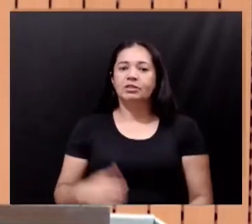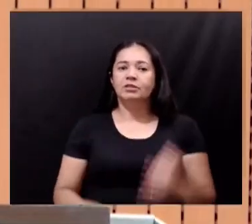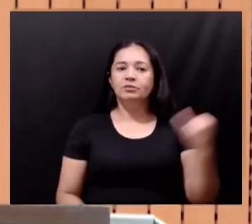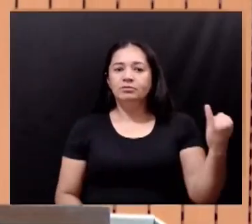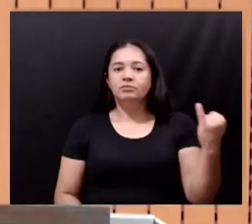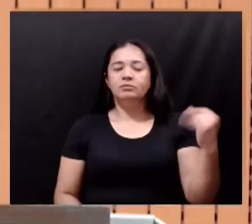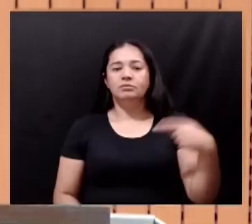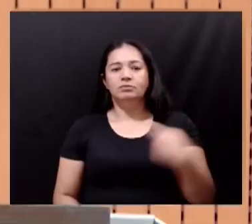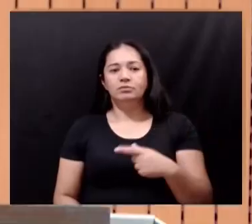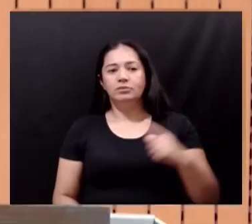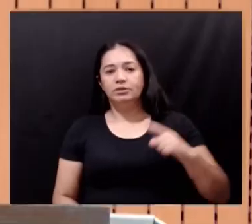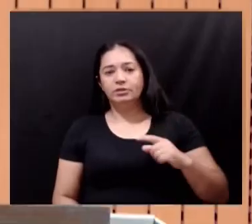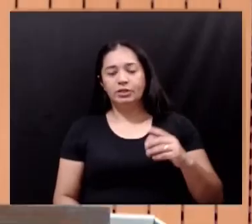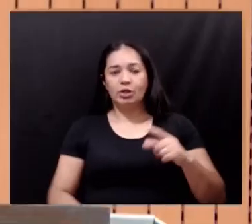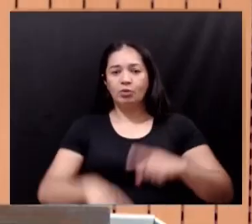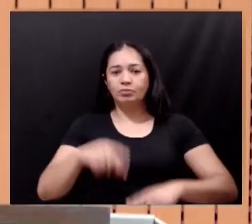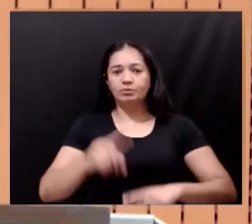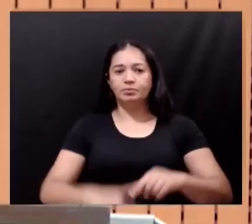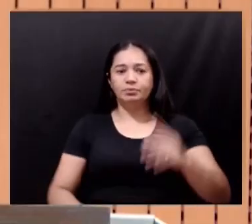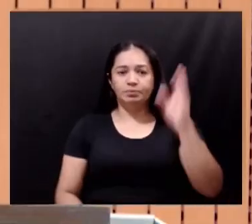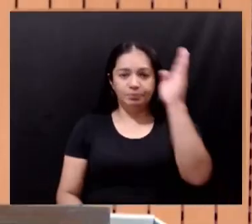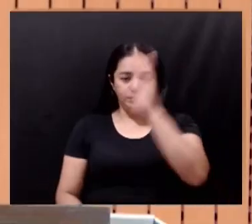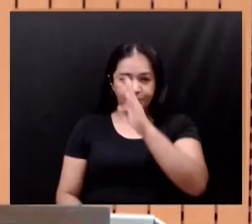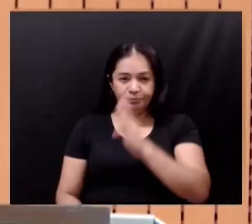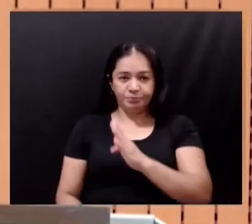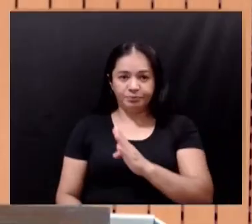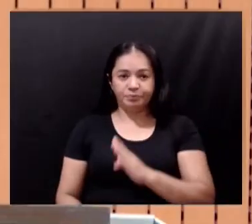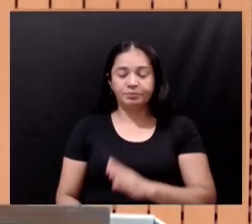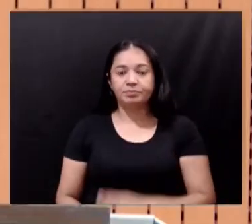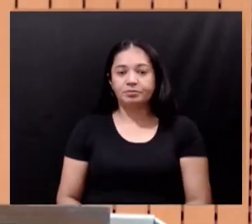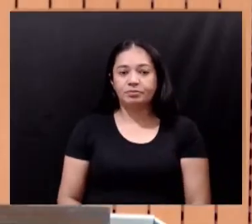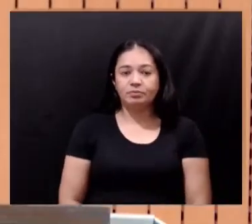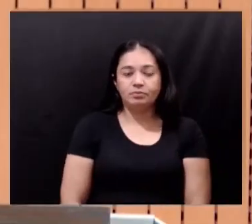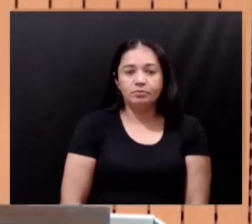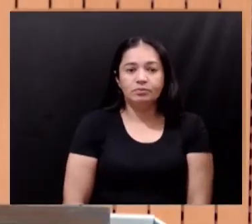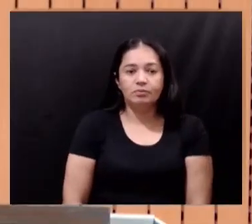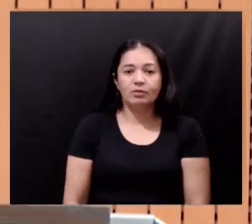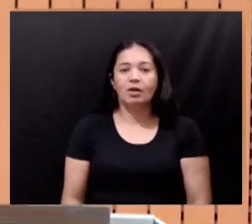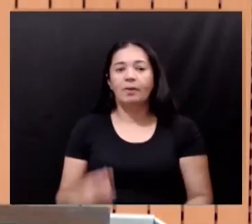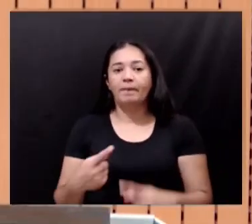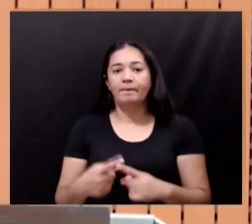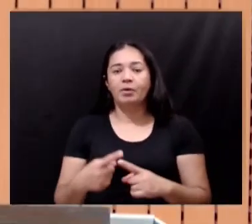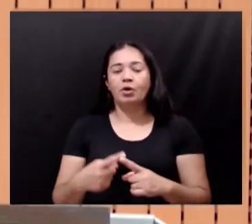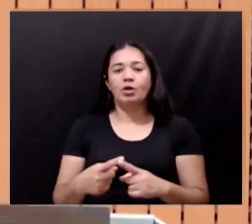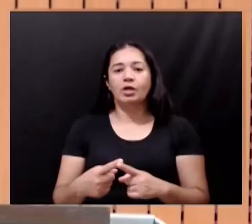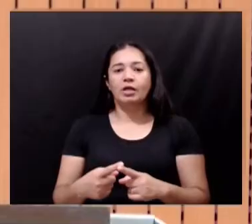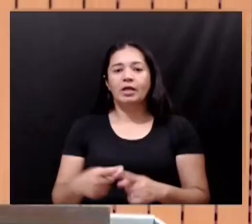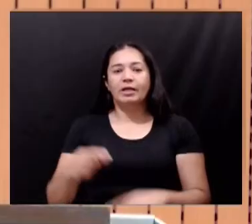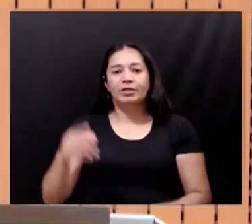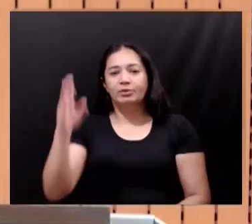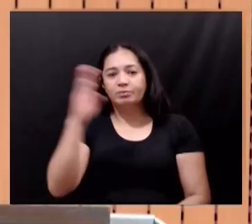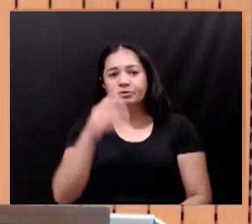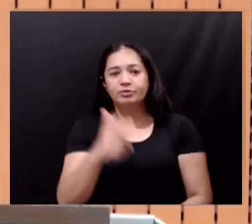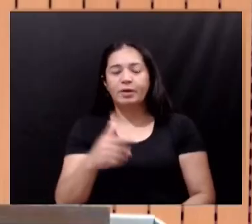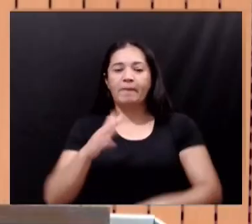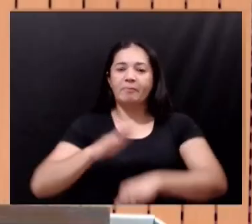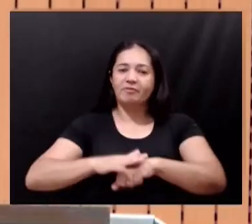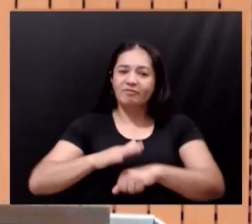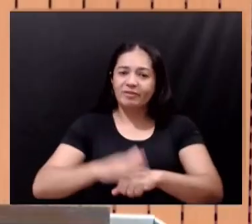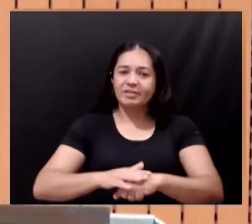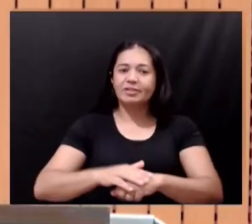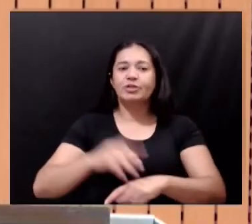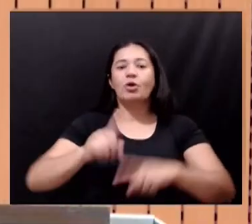As associações estão há muitos anos nessa luta, na desobediência civil, produzindo produto à base de cannabis e cuidando da